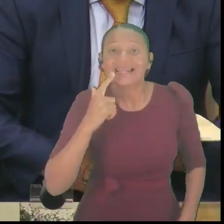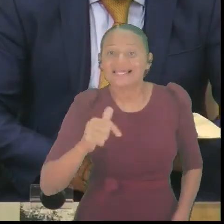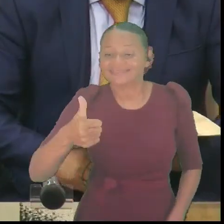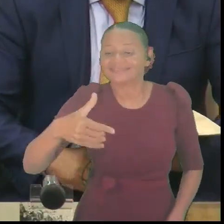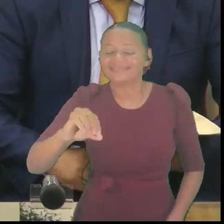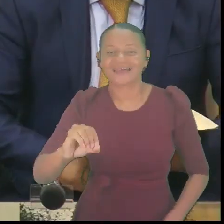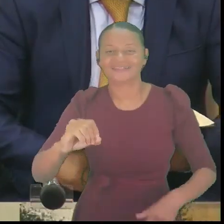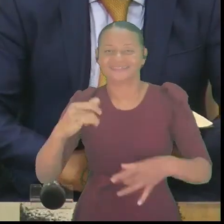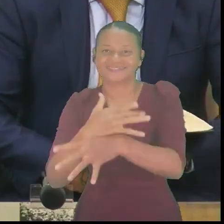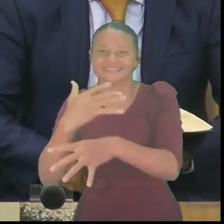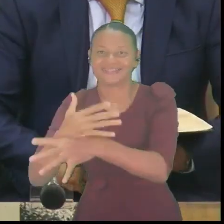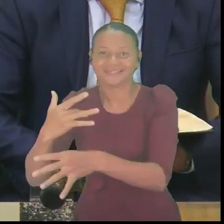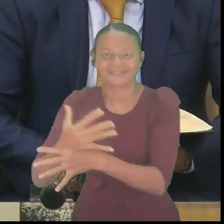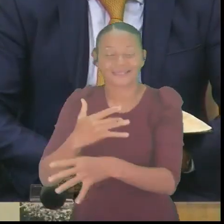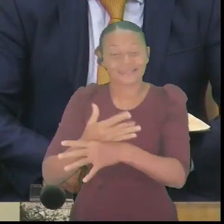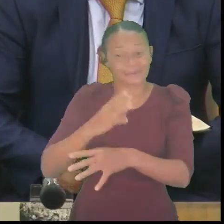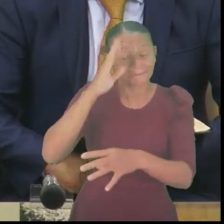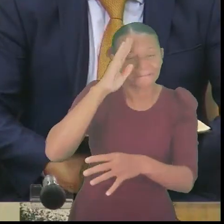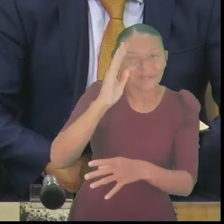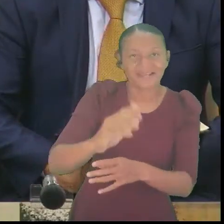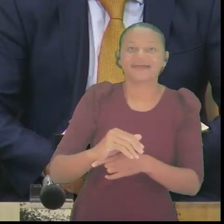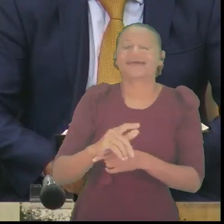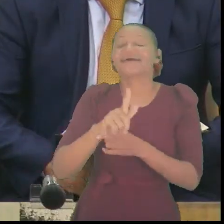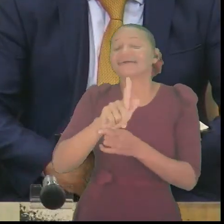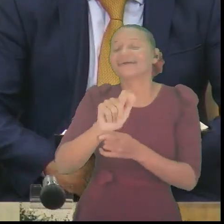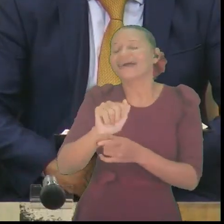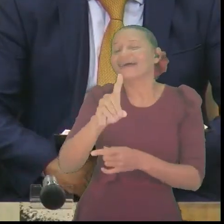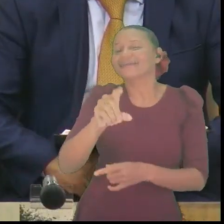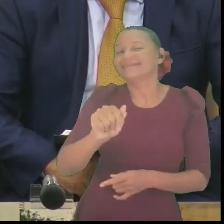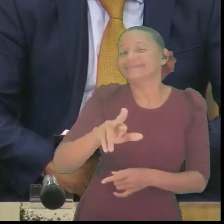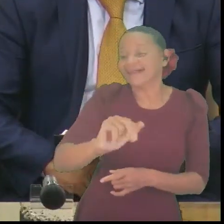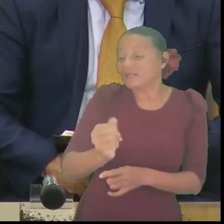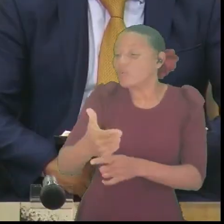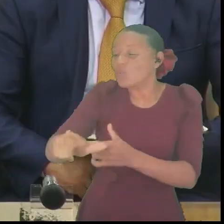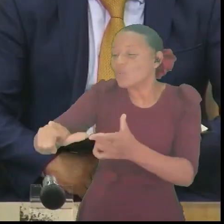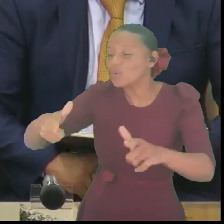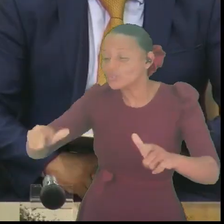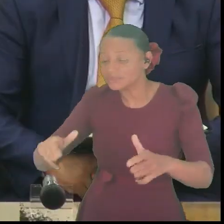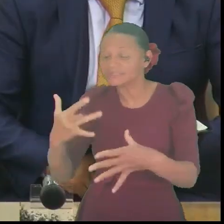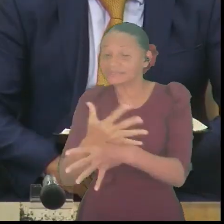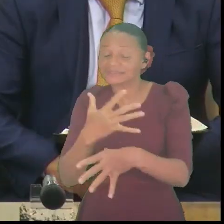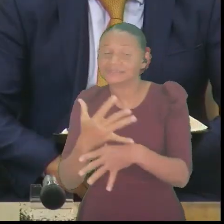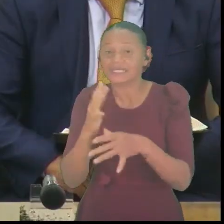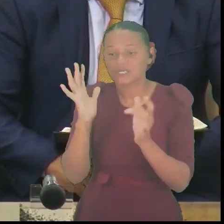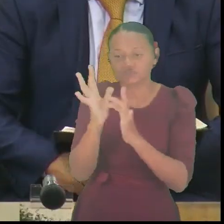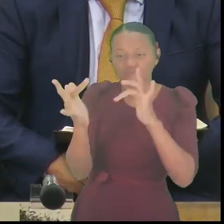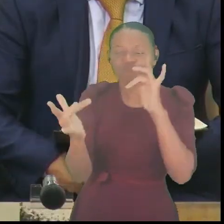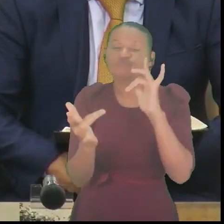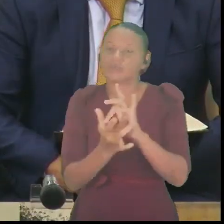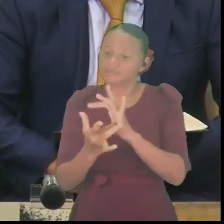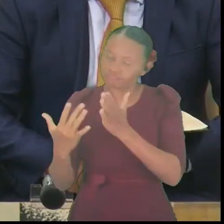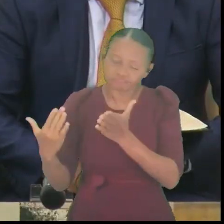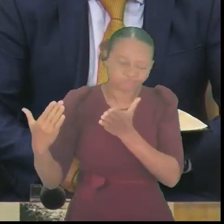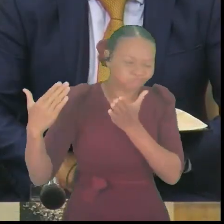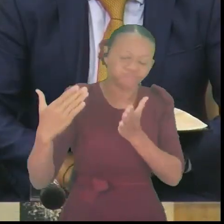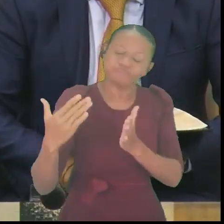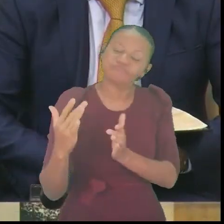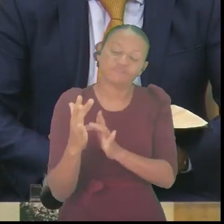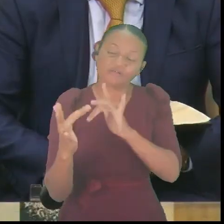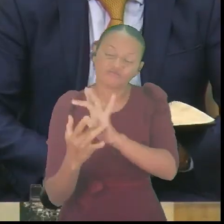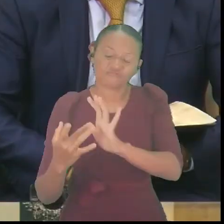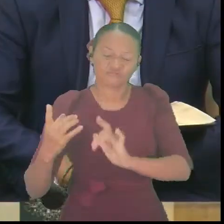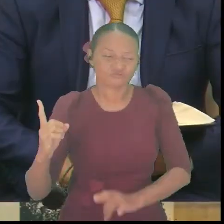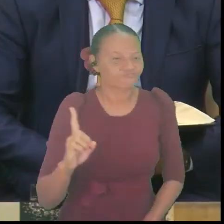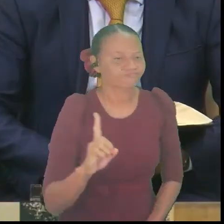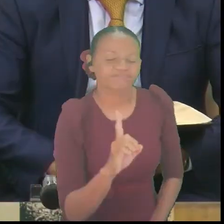cidades principais, onde estava Gadara e outras cidades. E então Jesus veio para trazer à mente